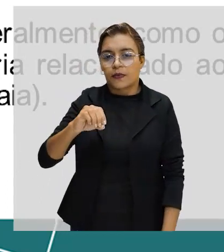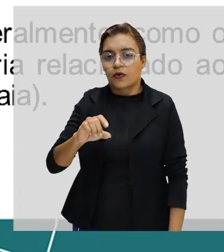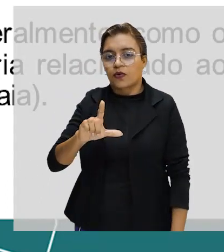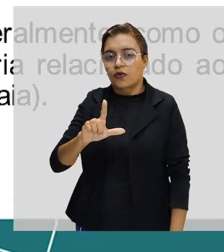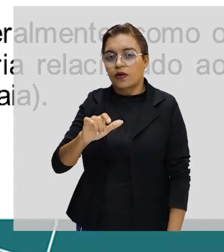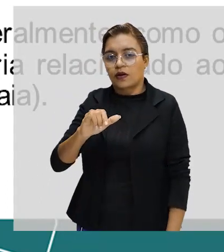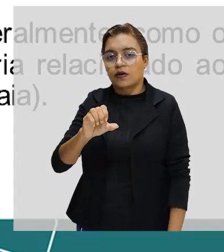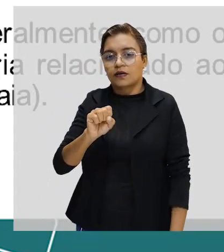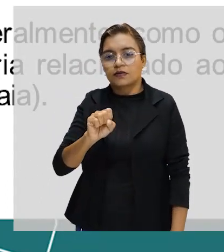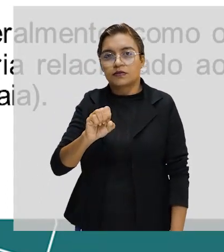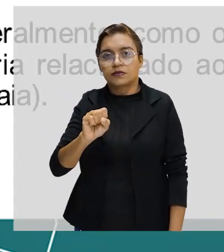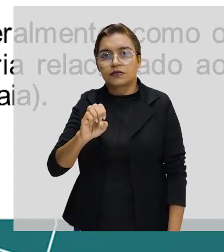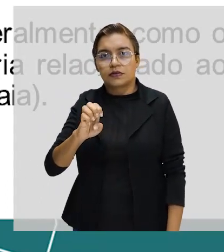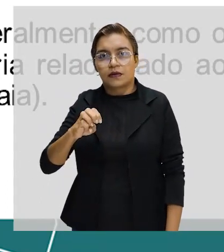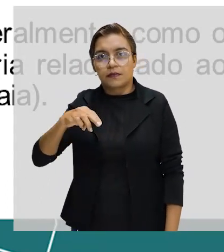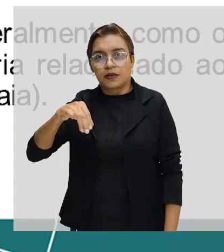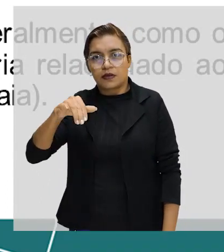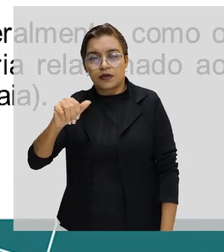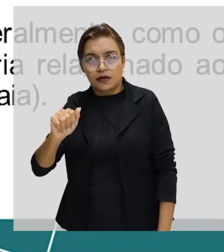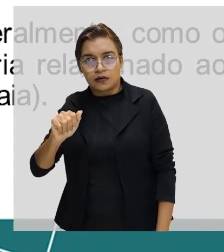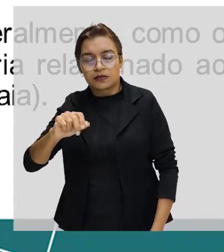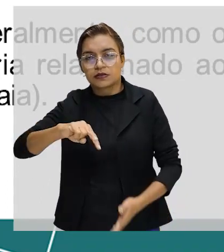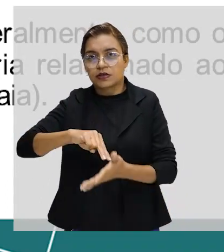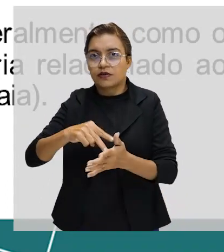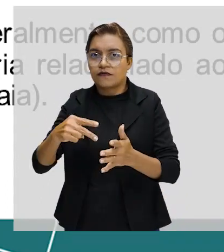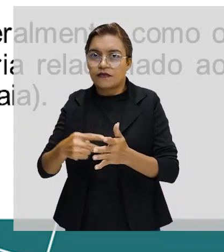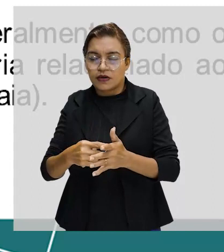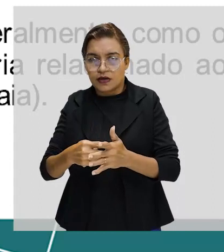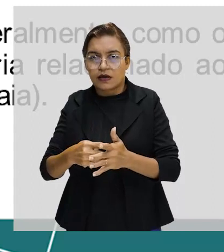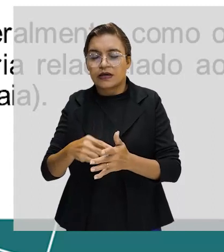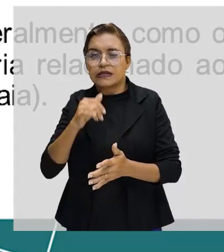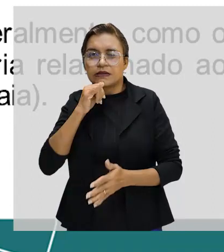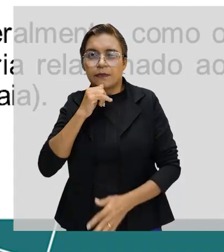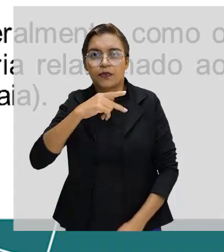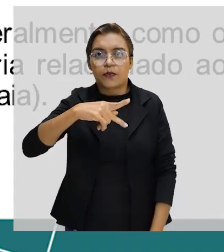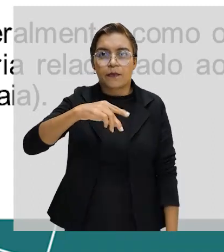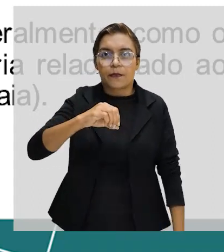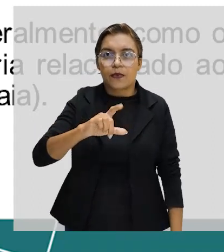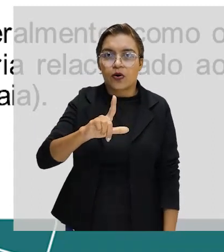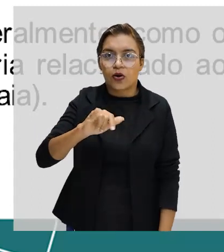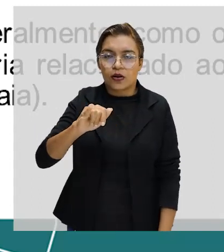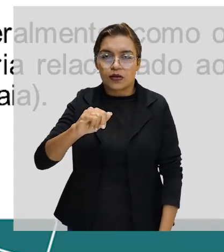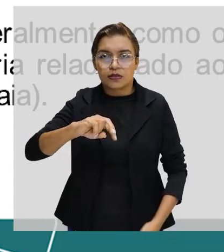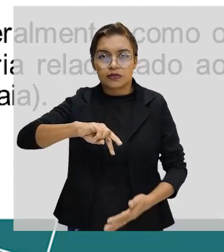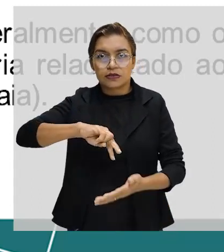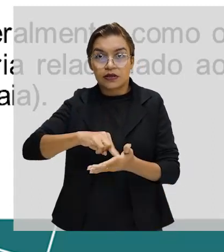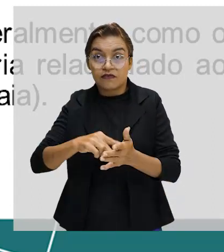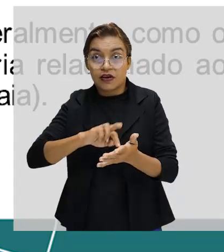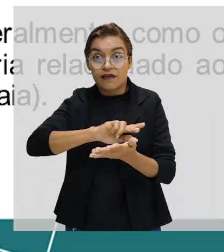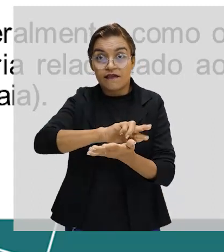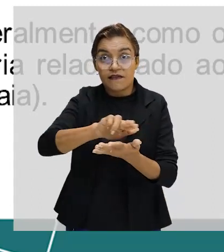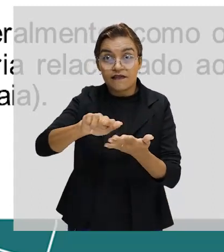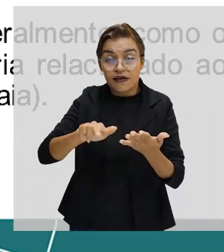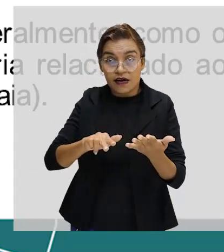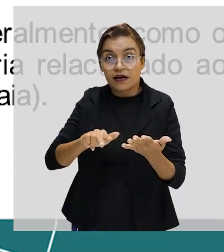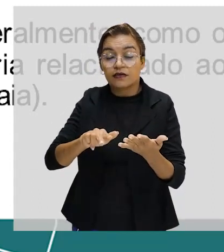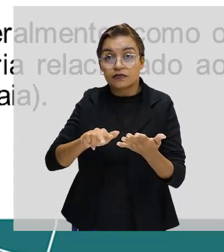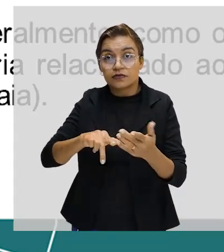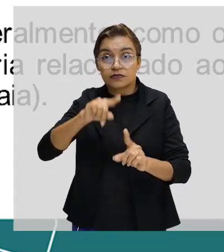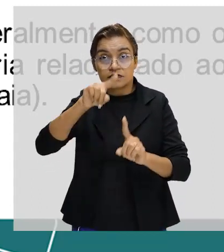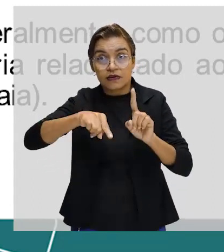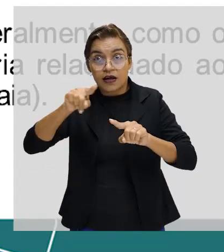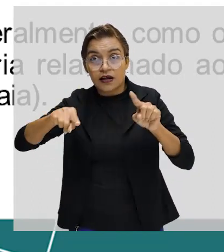Poli significa vários, né? Semia no sentido de significado, então ela pode ter significados